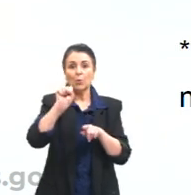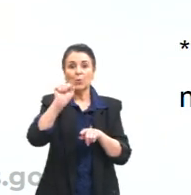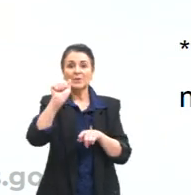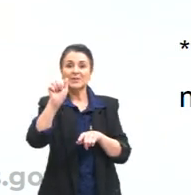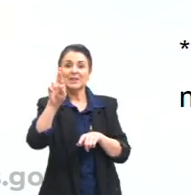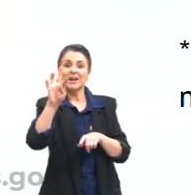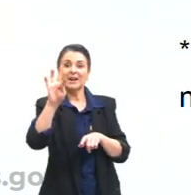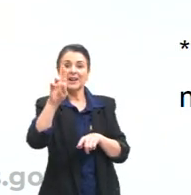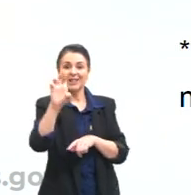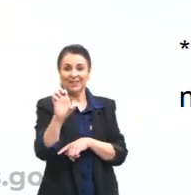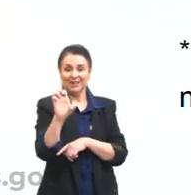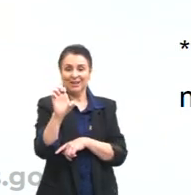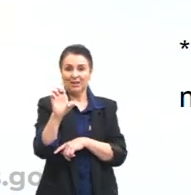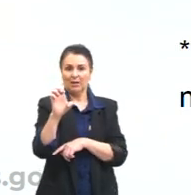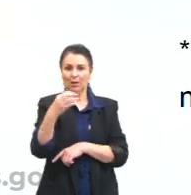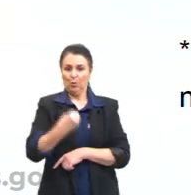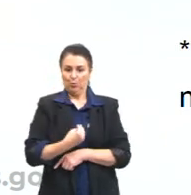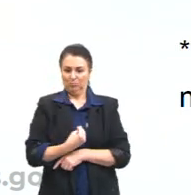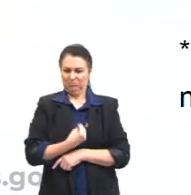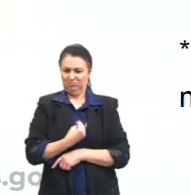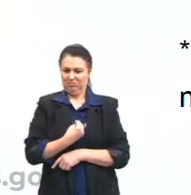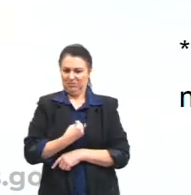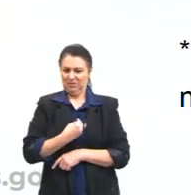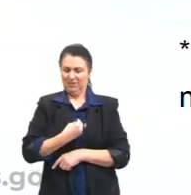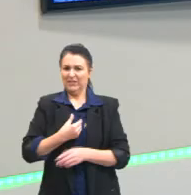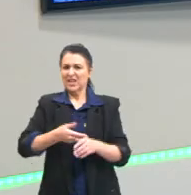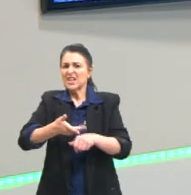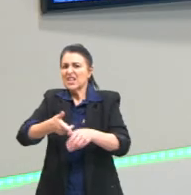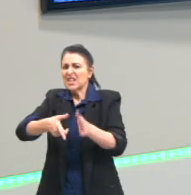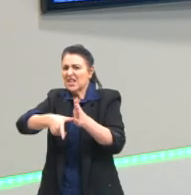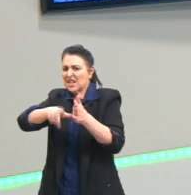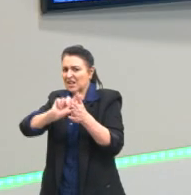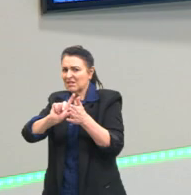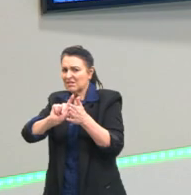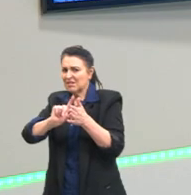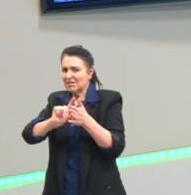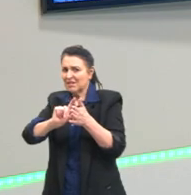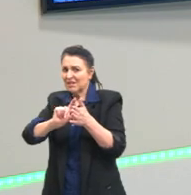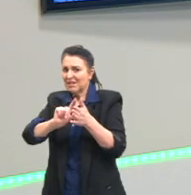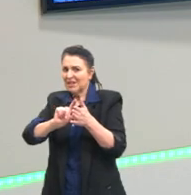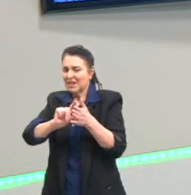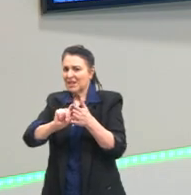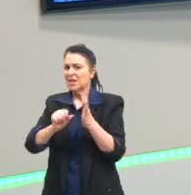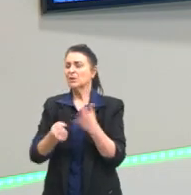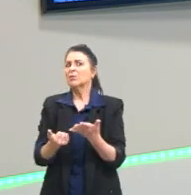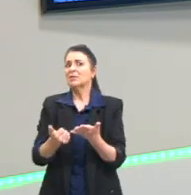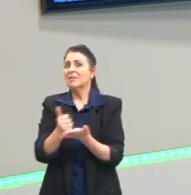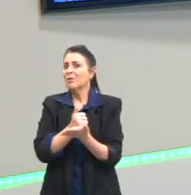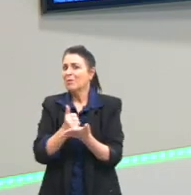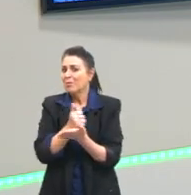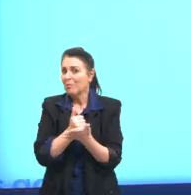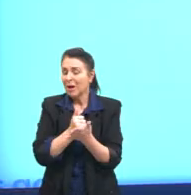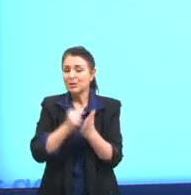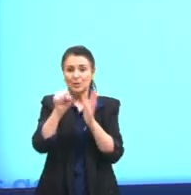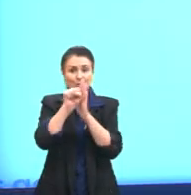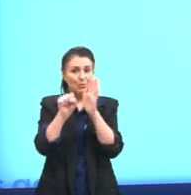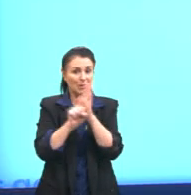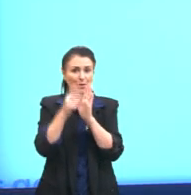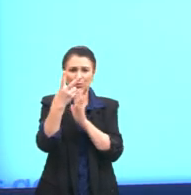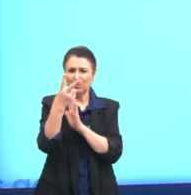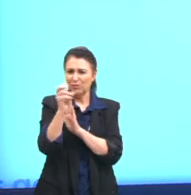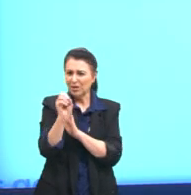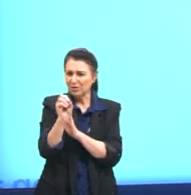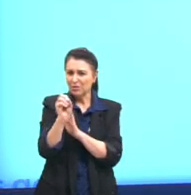a existência precede a essência da existência é baseado isso Século 21 aqui século 20 baseado